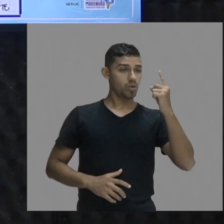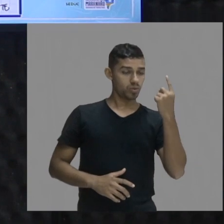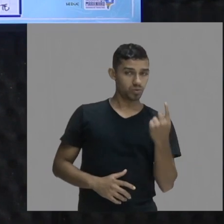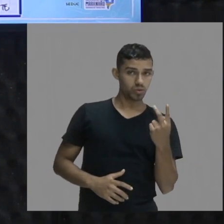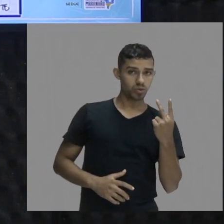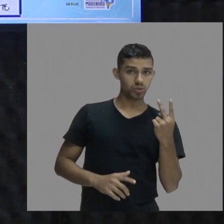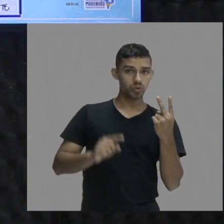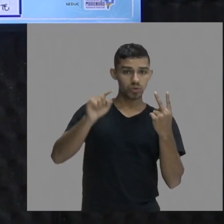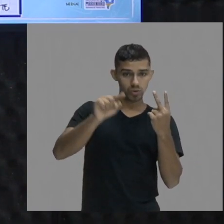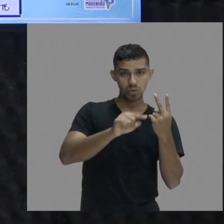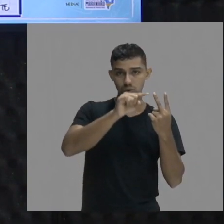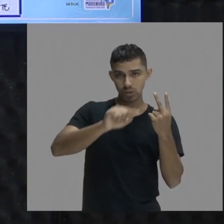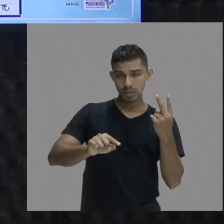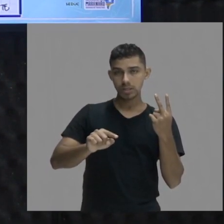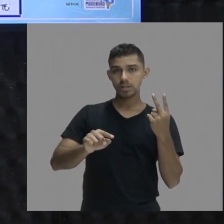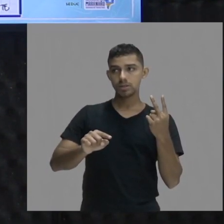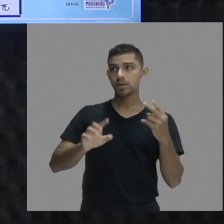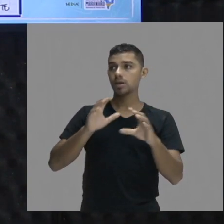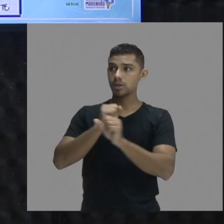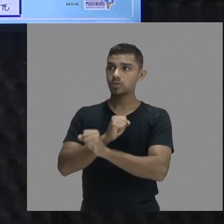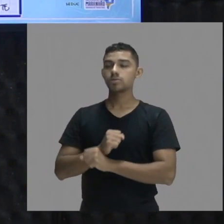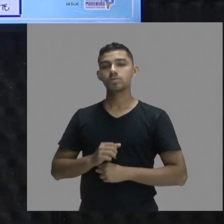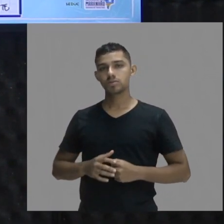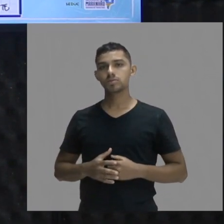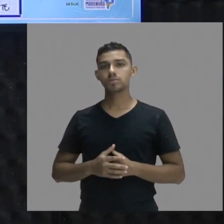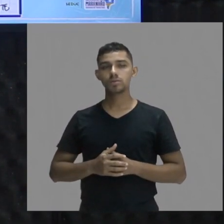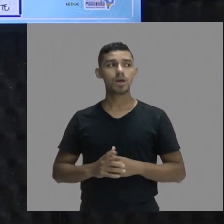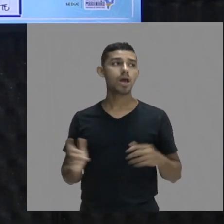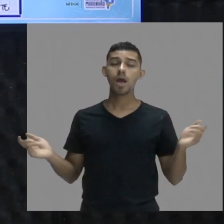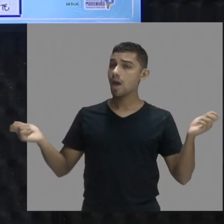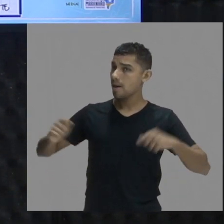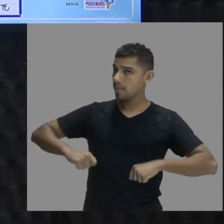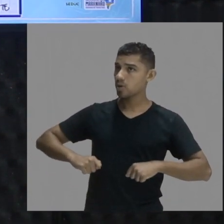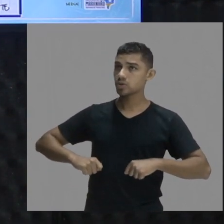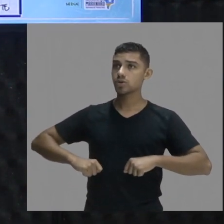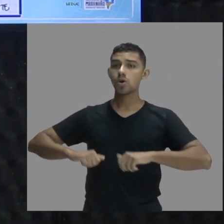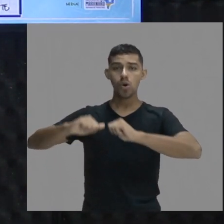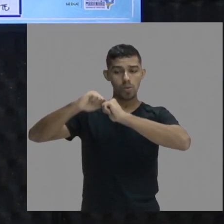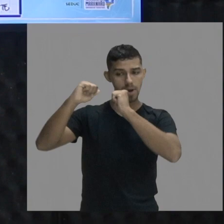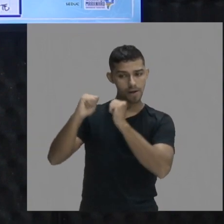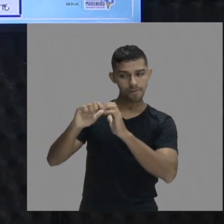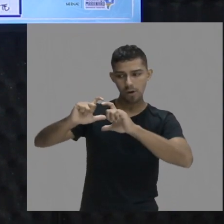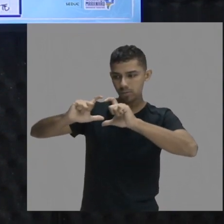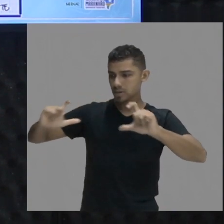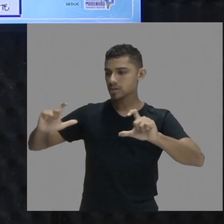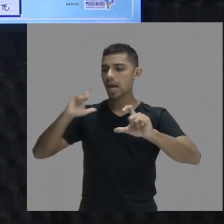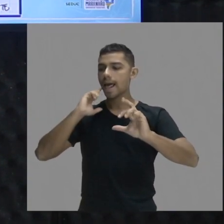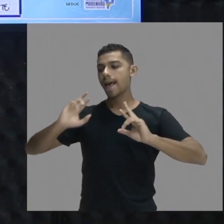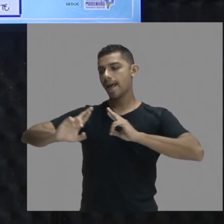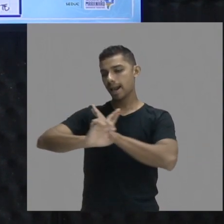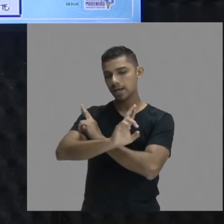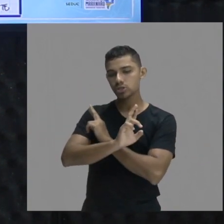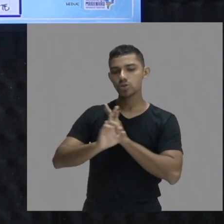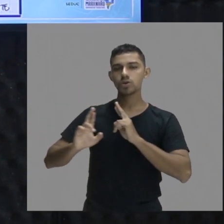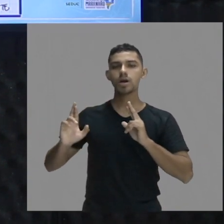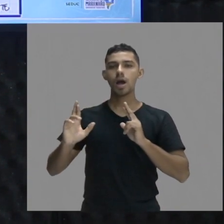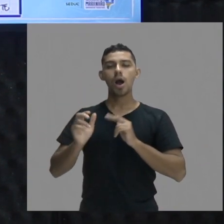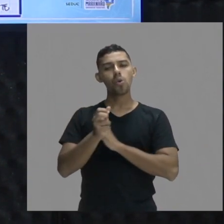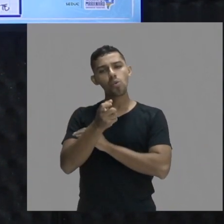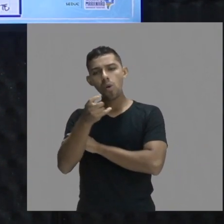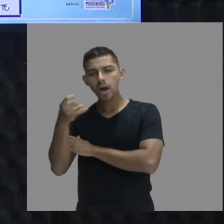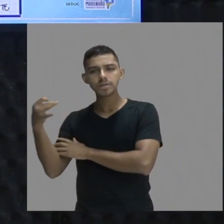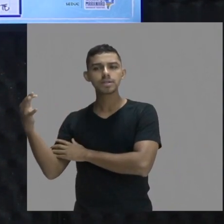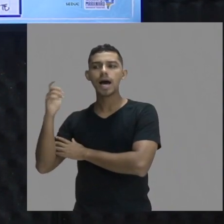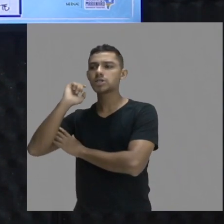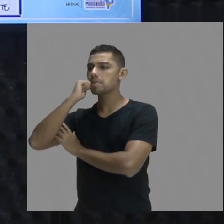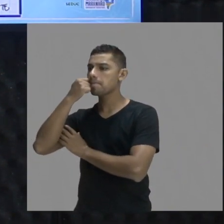R$ 3. Tá? Então você pode estabelecer uma fórmula matemática que relaciona essa quantidade, esse